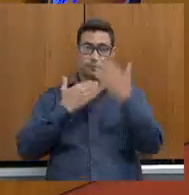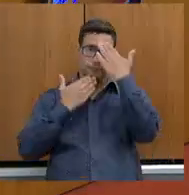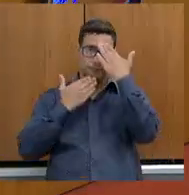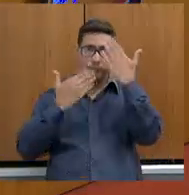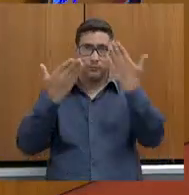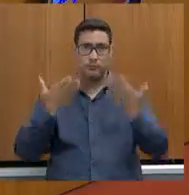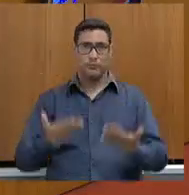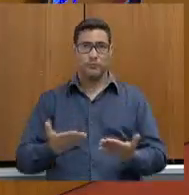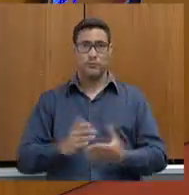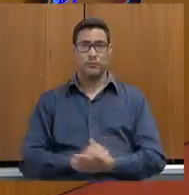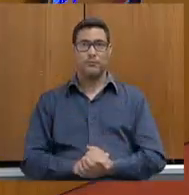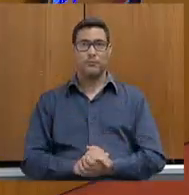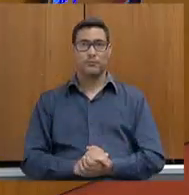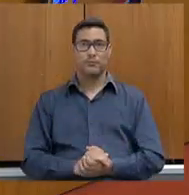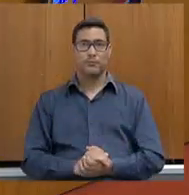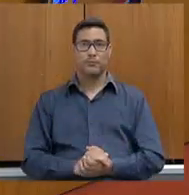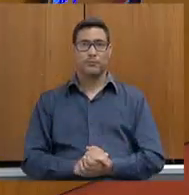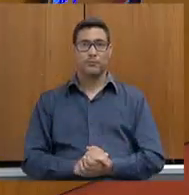Obrigado.